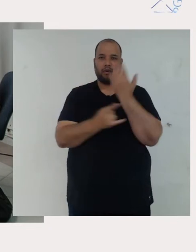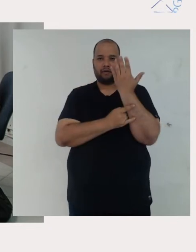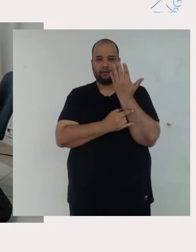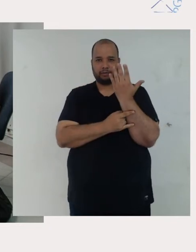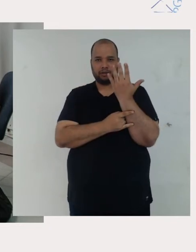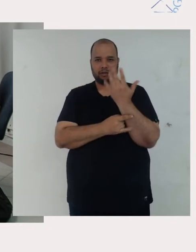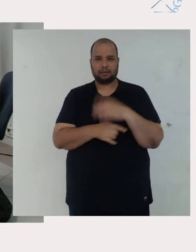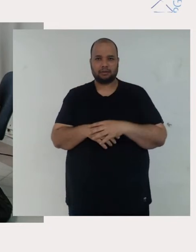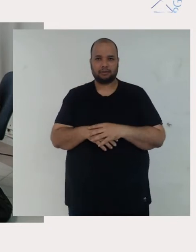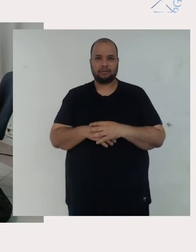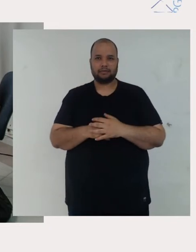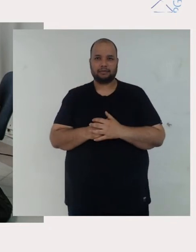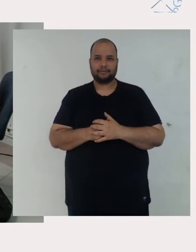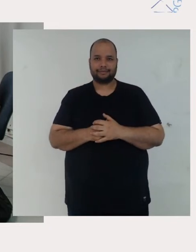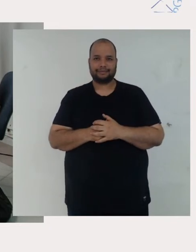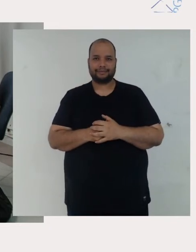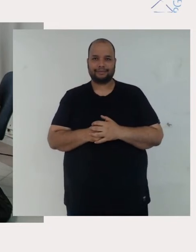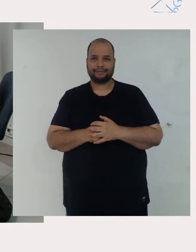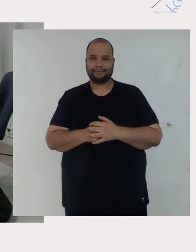acho que é isso.